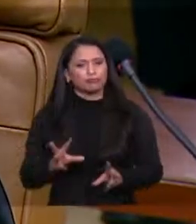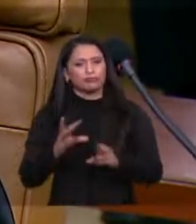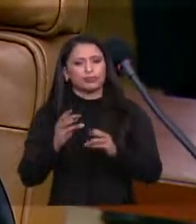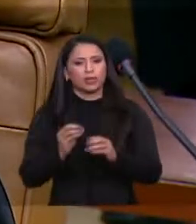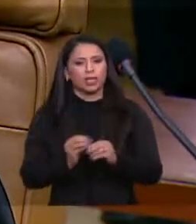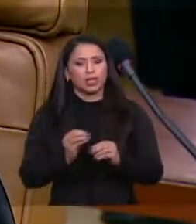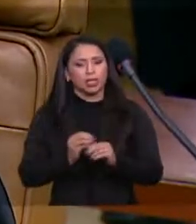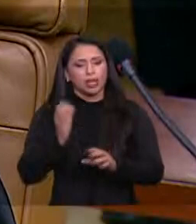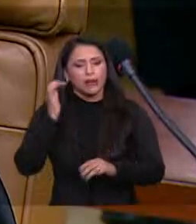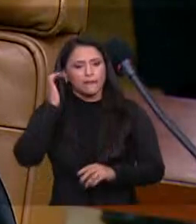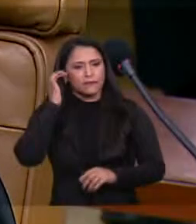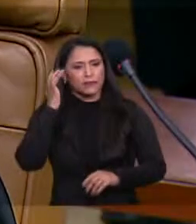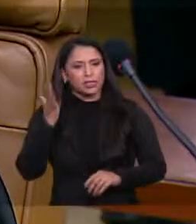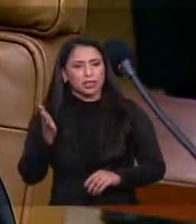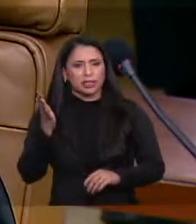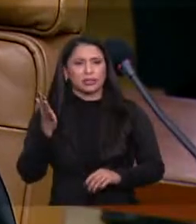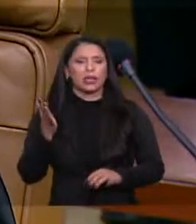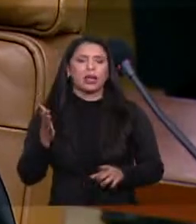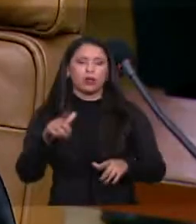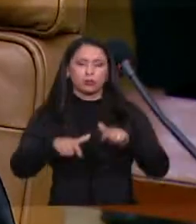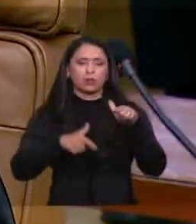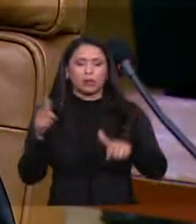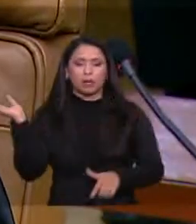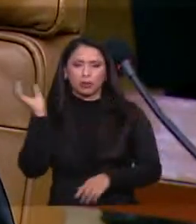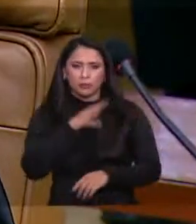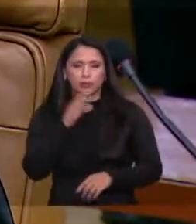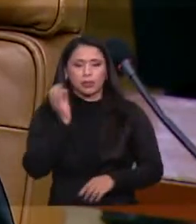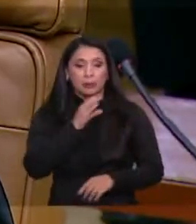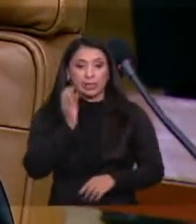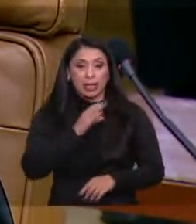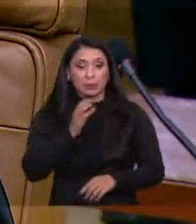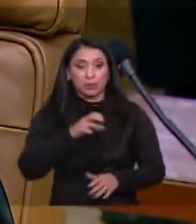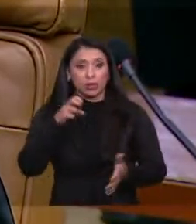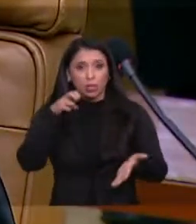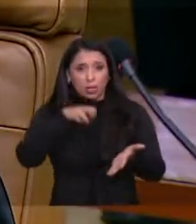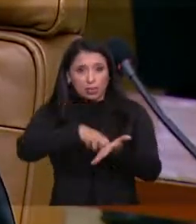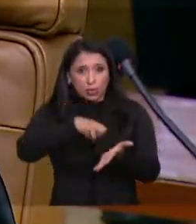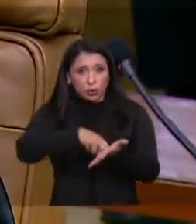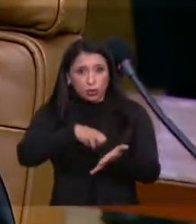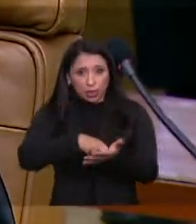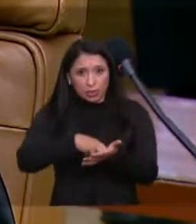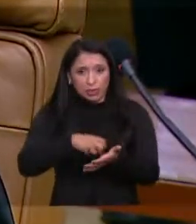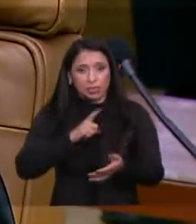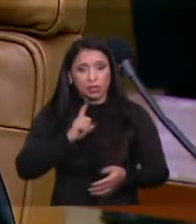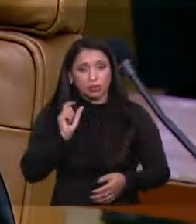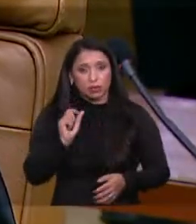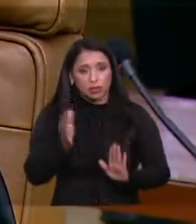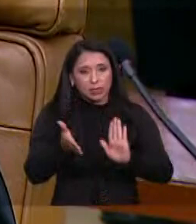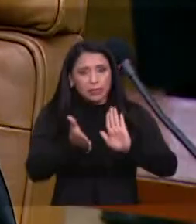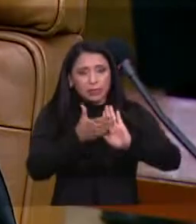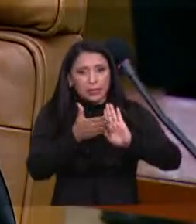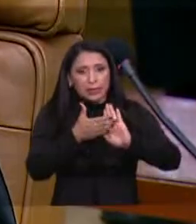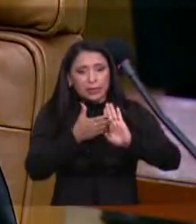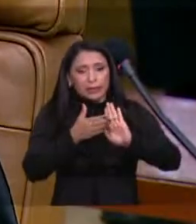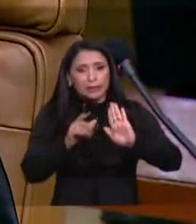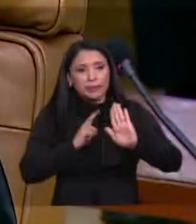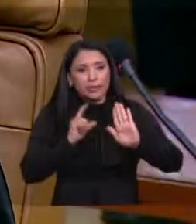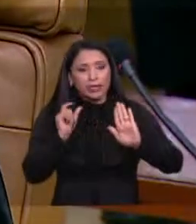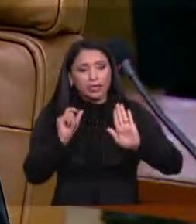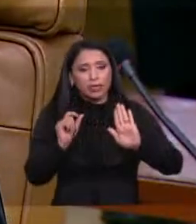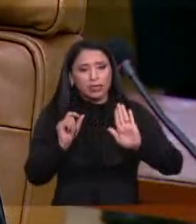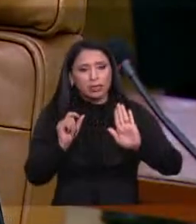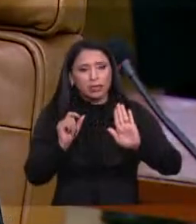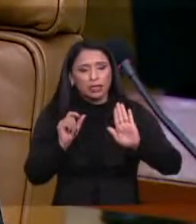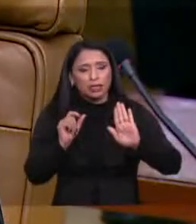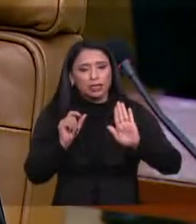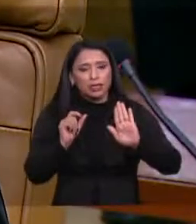também facilitar a celeridade dos trabalhos esta condenação que propõe leva no âmbito